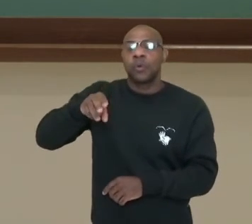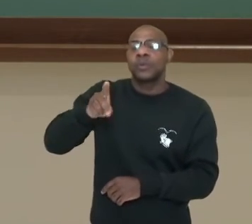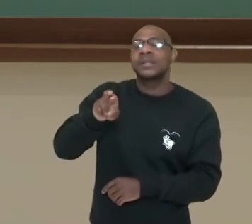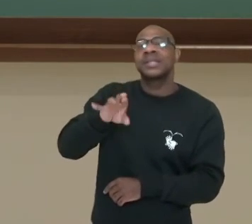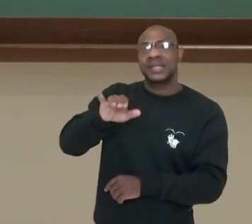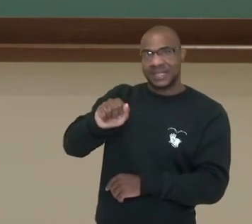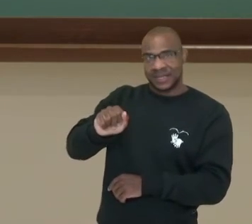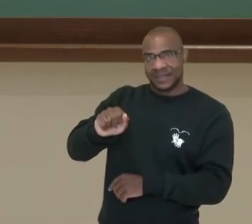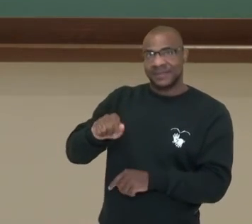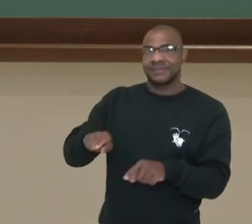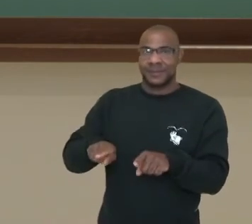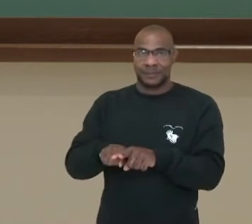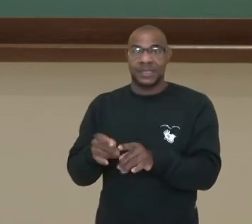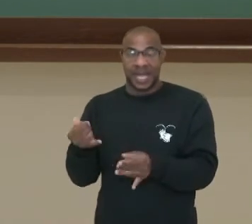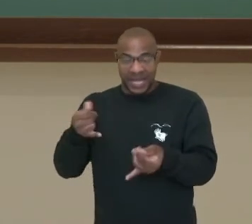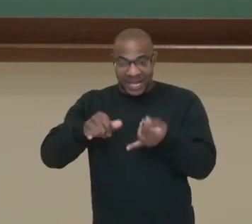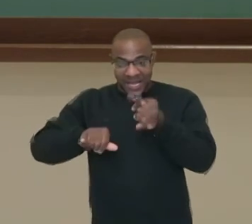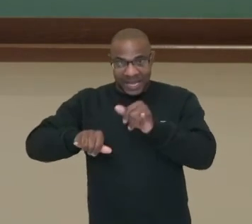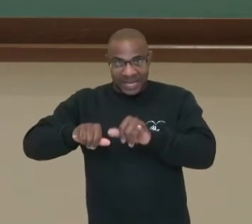mitocôndria, ok?